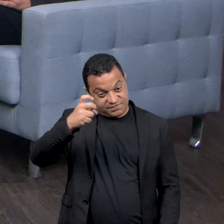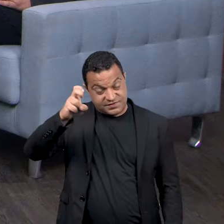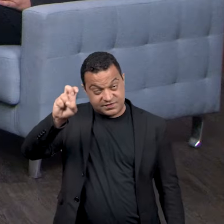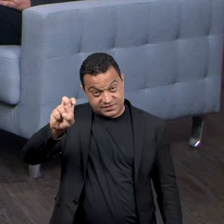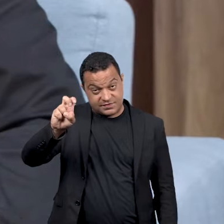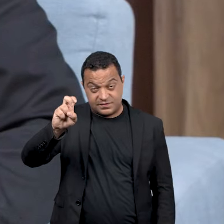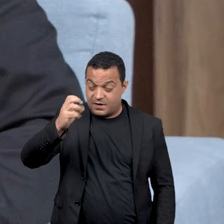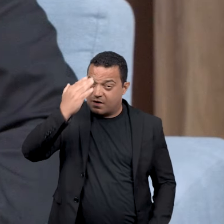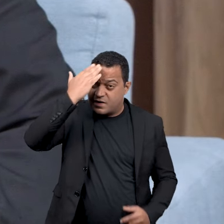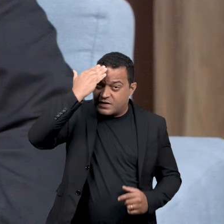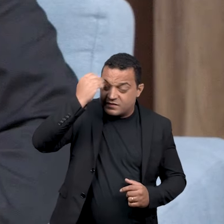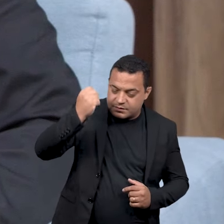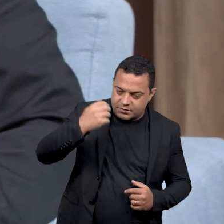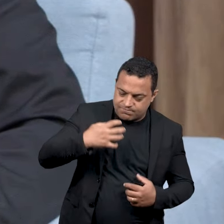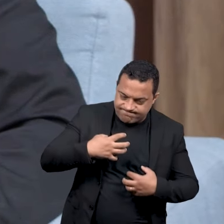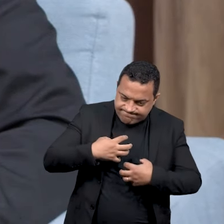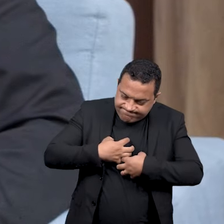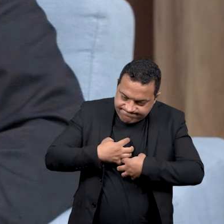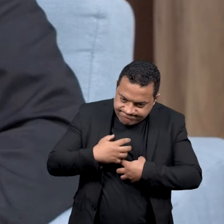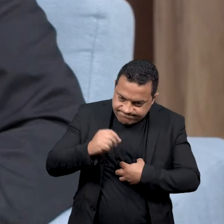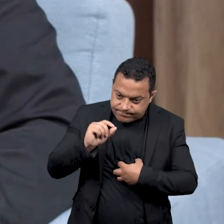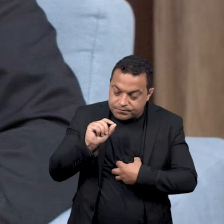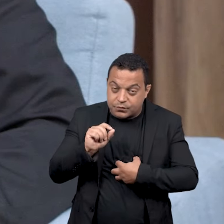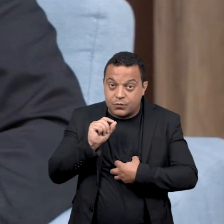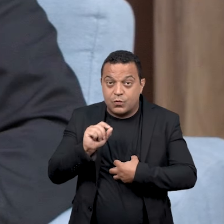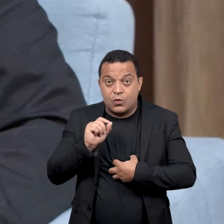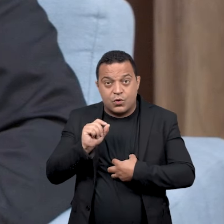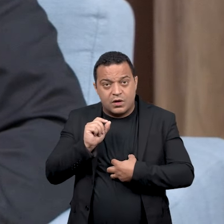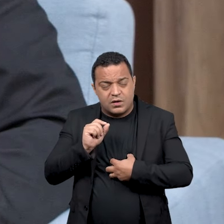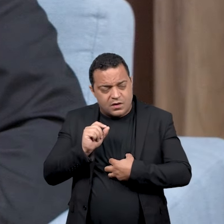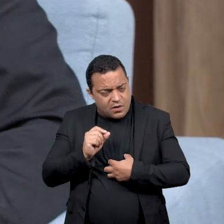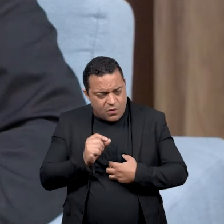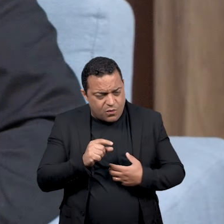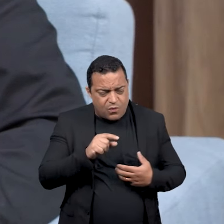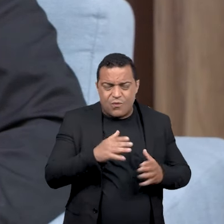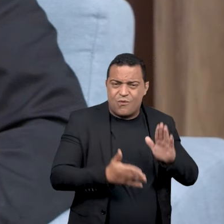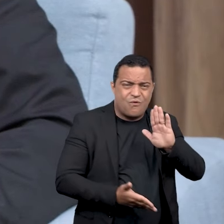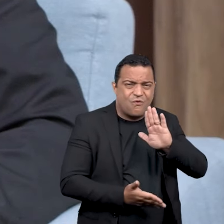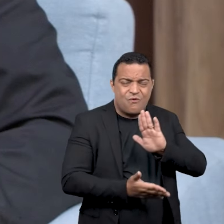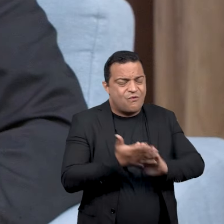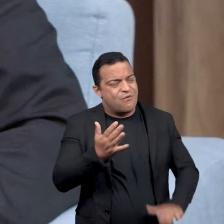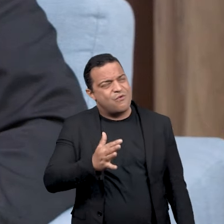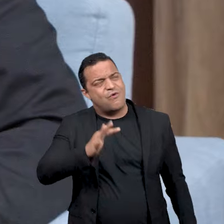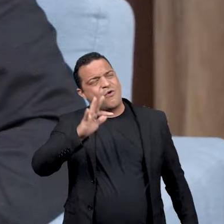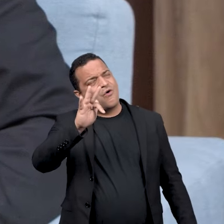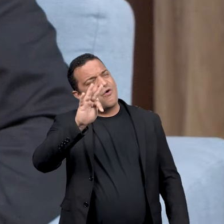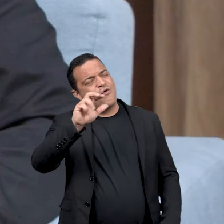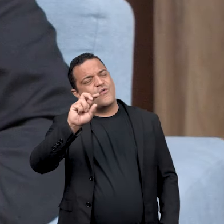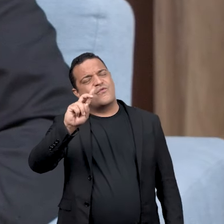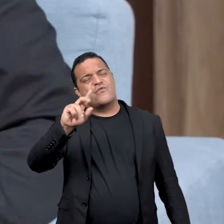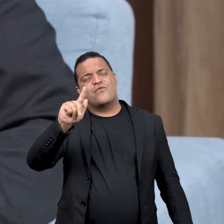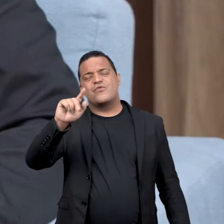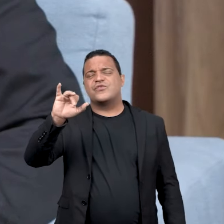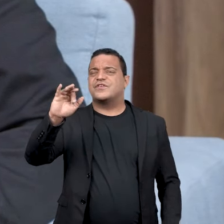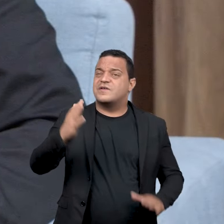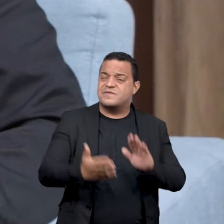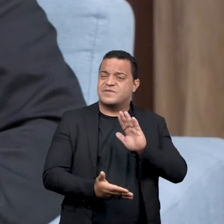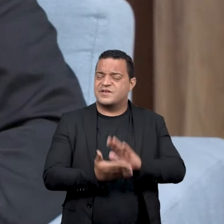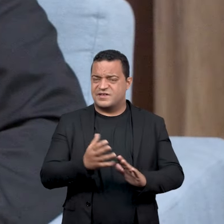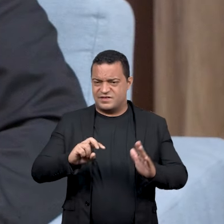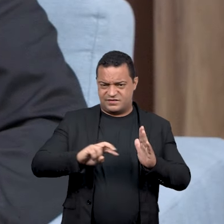vivemos, ele nos traz este sentimento. Este fugir não é porque nós somos